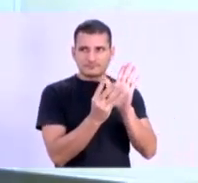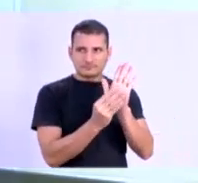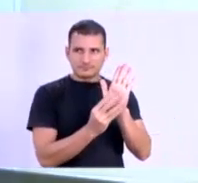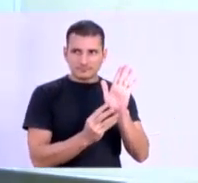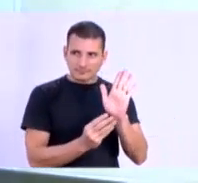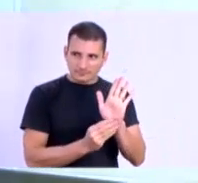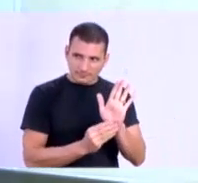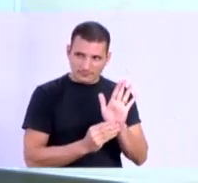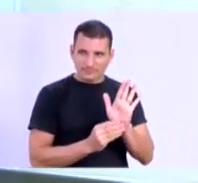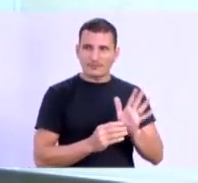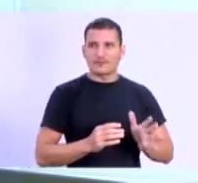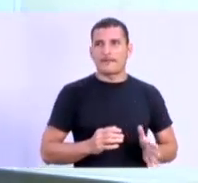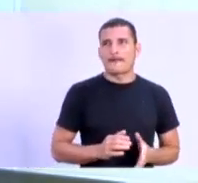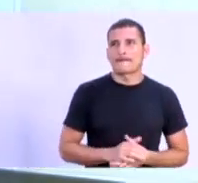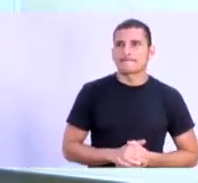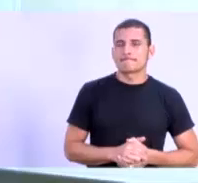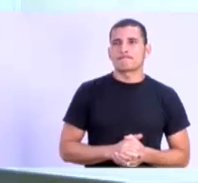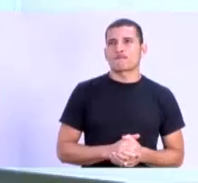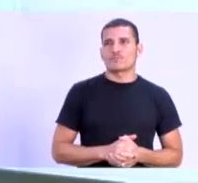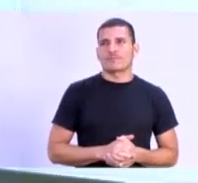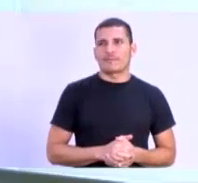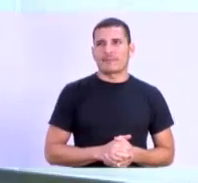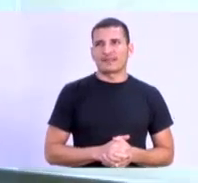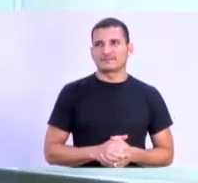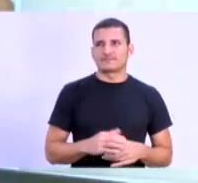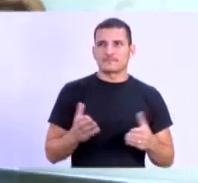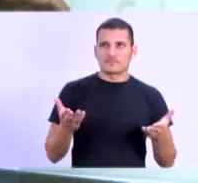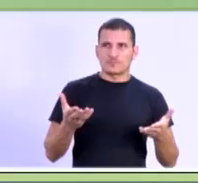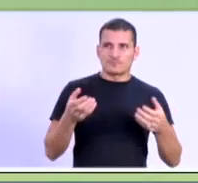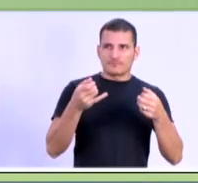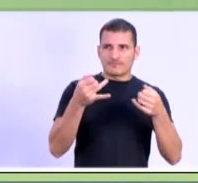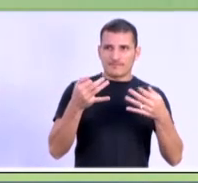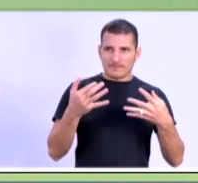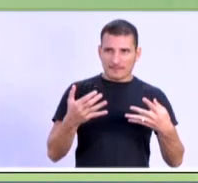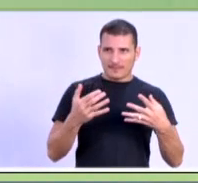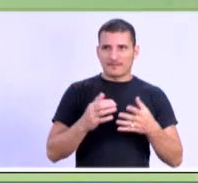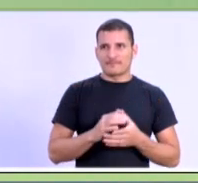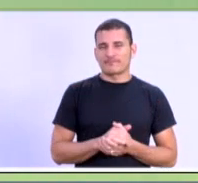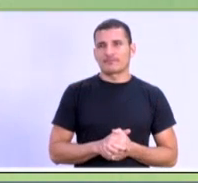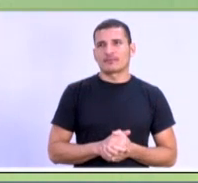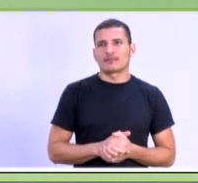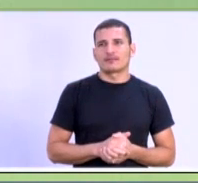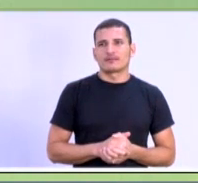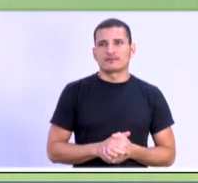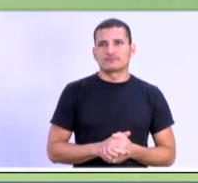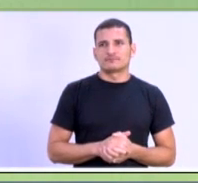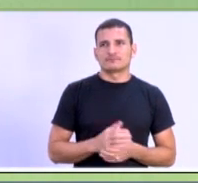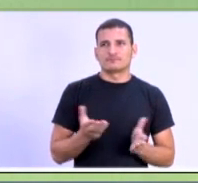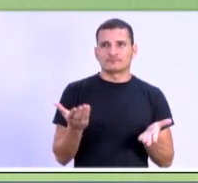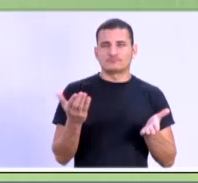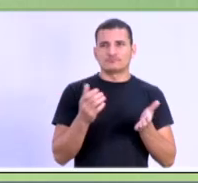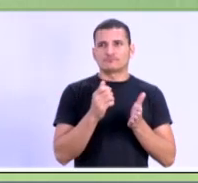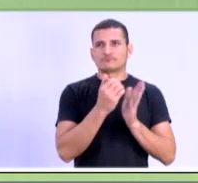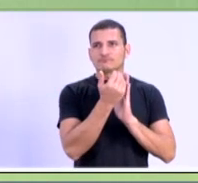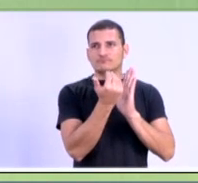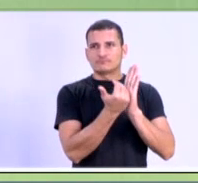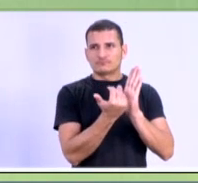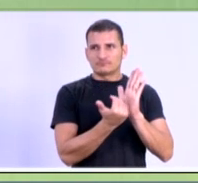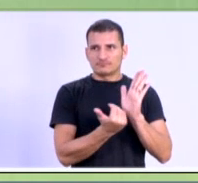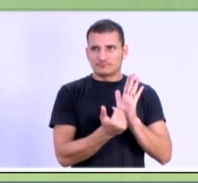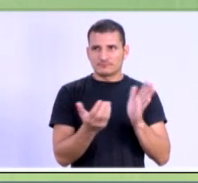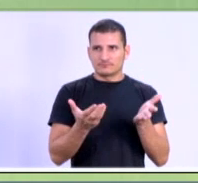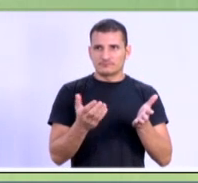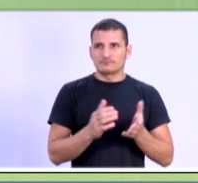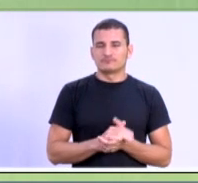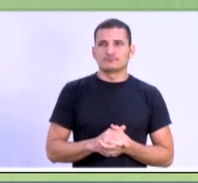essa última é de revisão, vamos falar das últimas 5 aulas. Qual seria a nossa agenda de hoje, gente? Vamos dar uma olhada. A nossa primeira